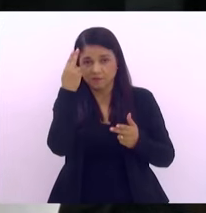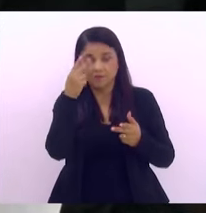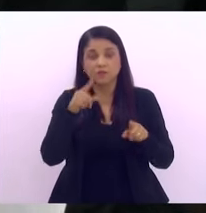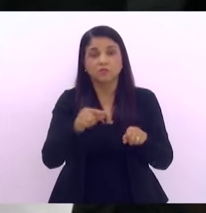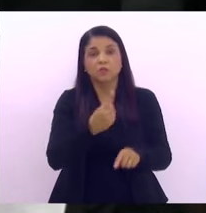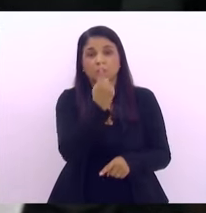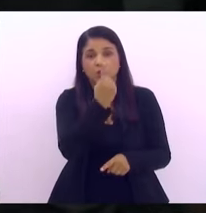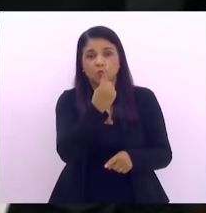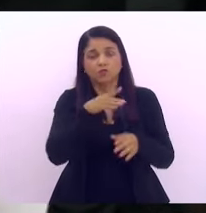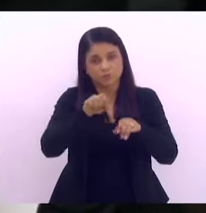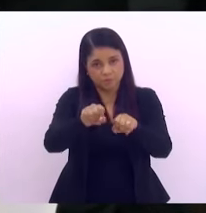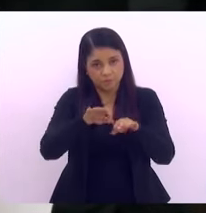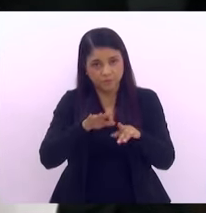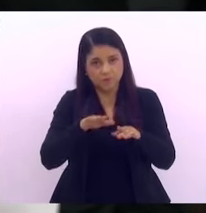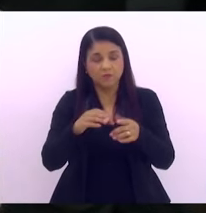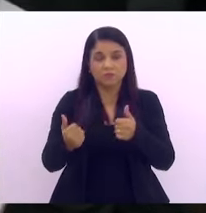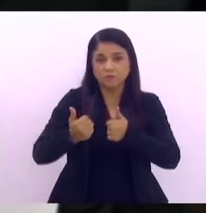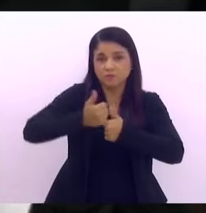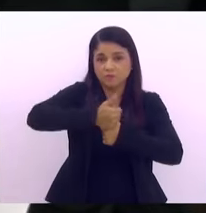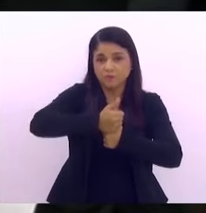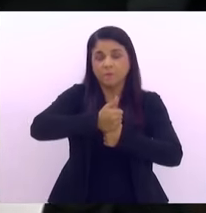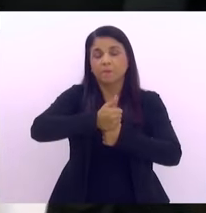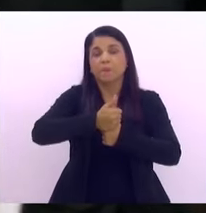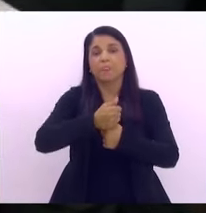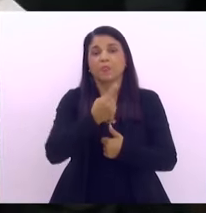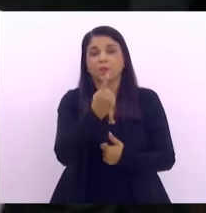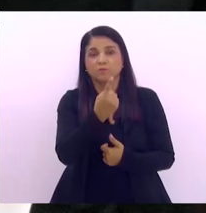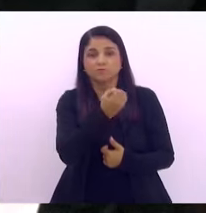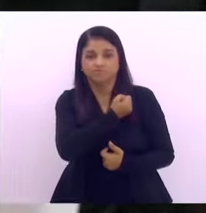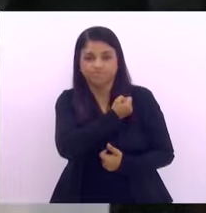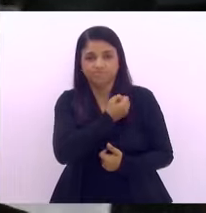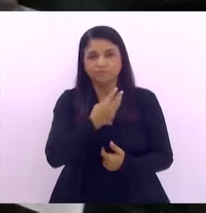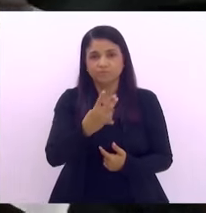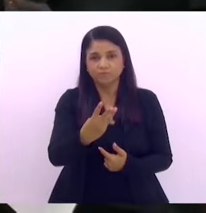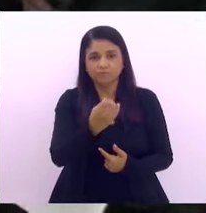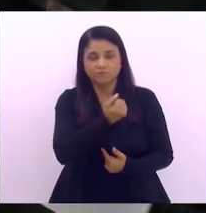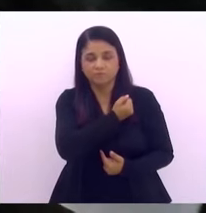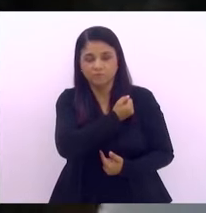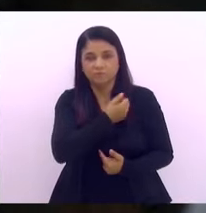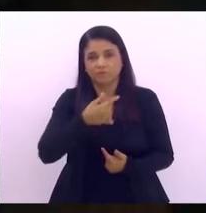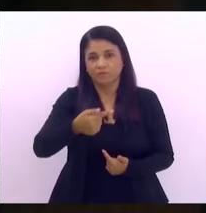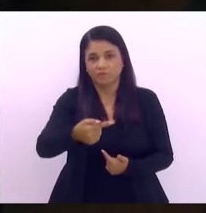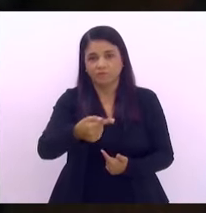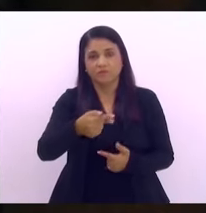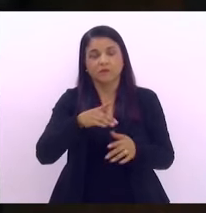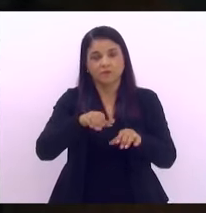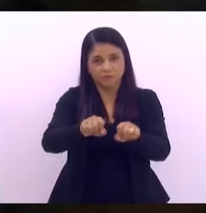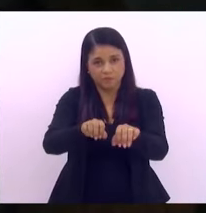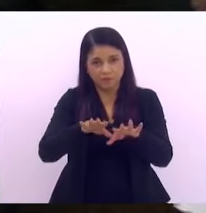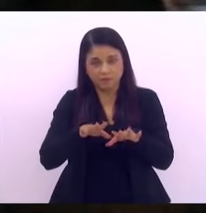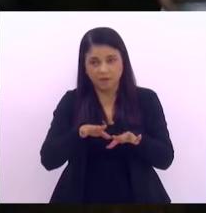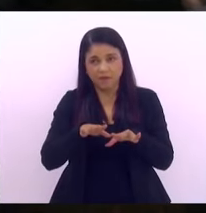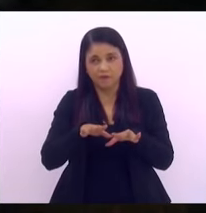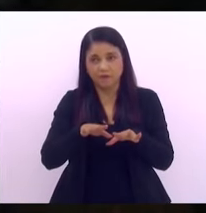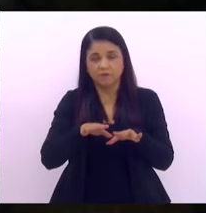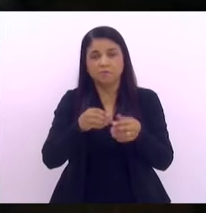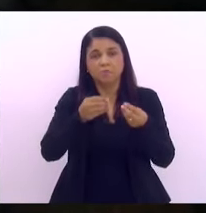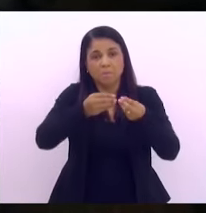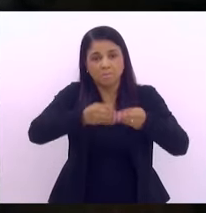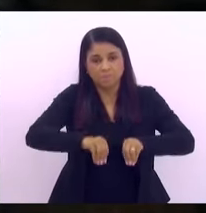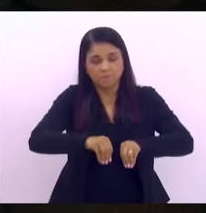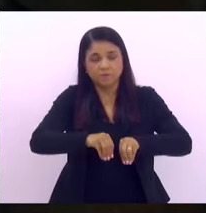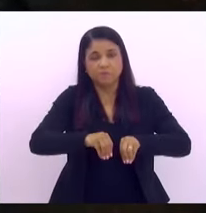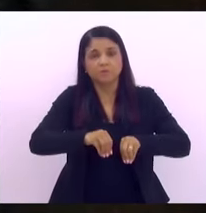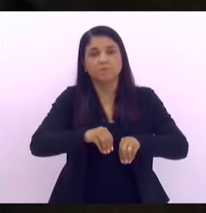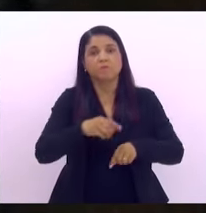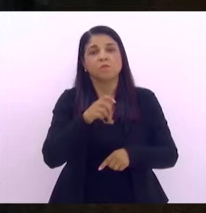plenário, favorável com subemendas as emendas números 3 e 7 de plenário, prejudicadas as